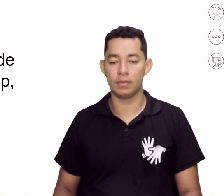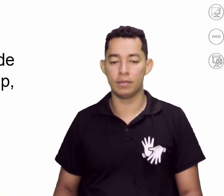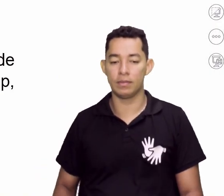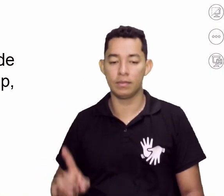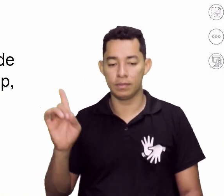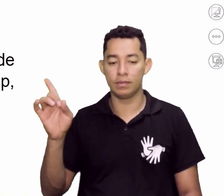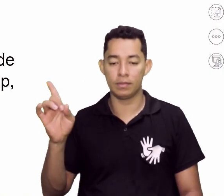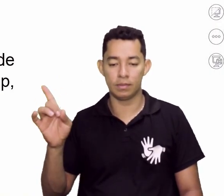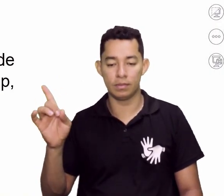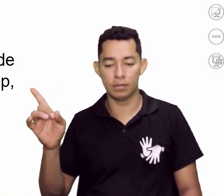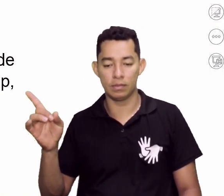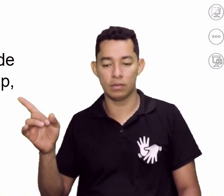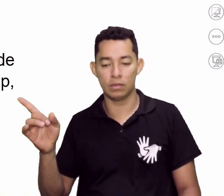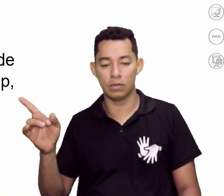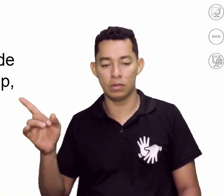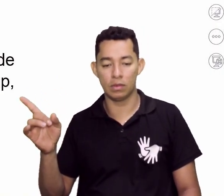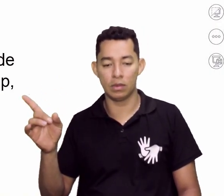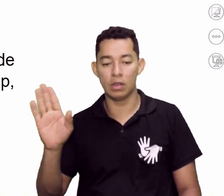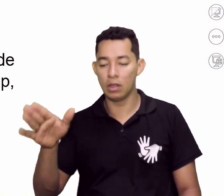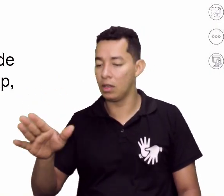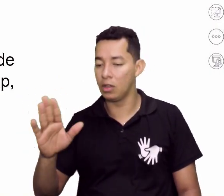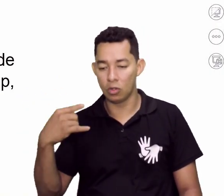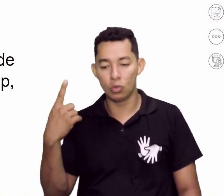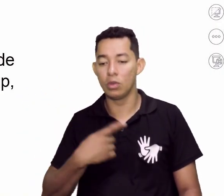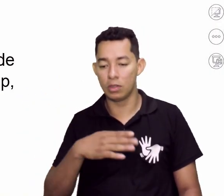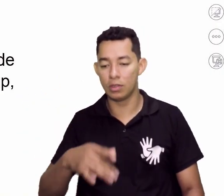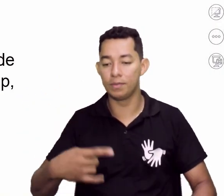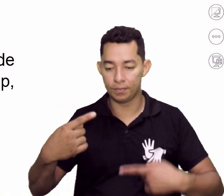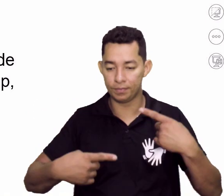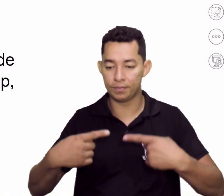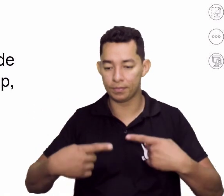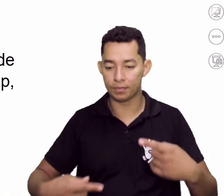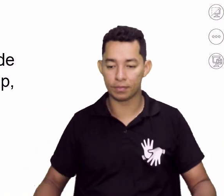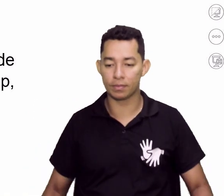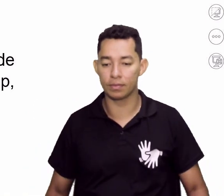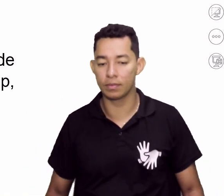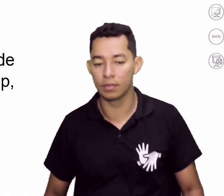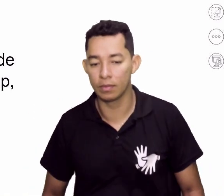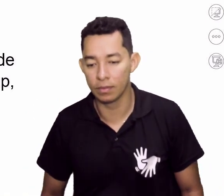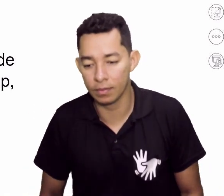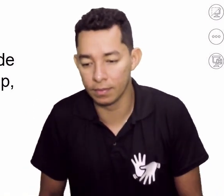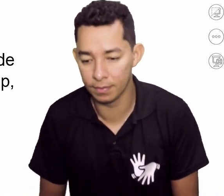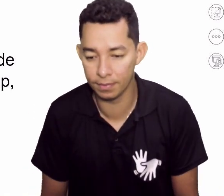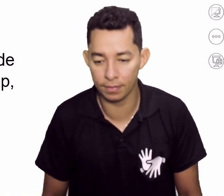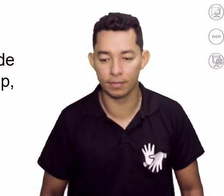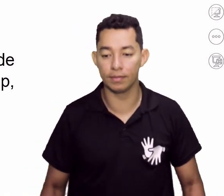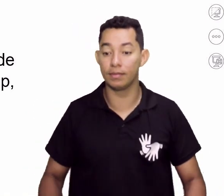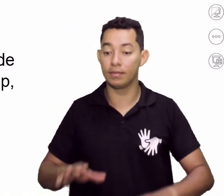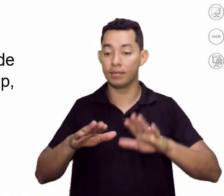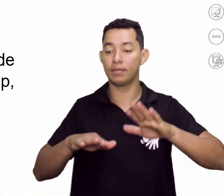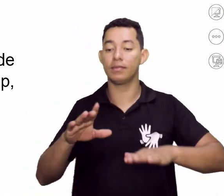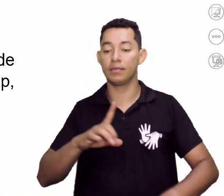esse Red Made aí, né, que a gente já discutiu sobre isso, talvez isso aí tenha inspirado